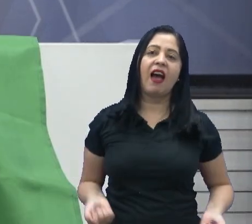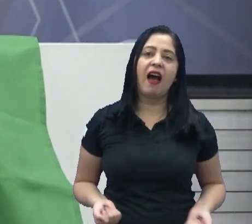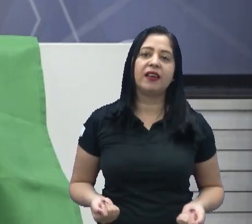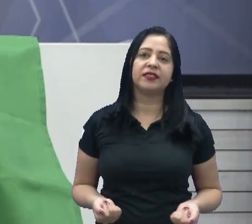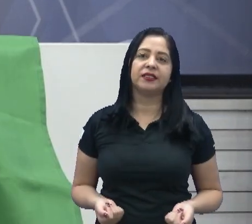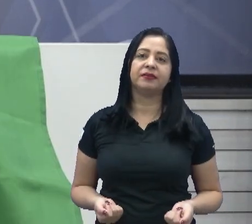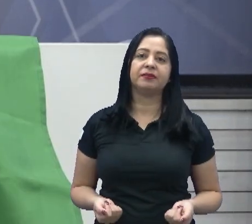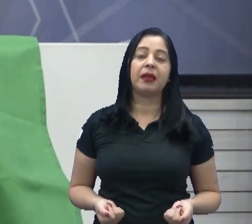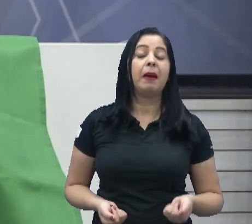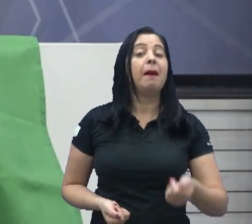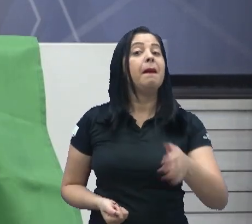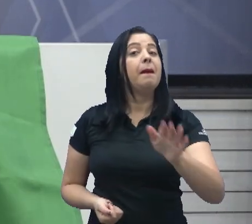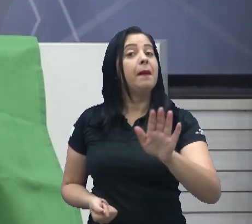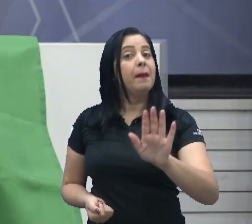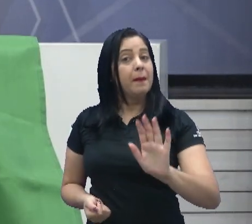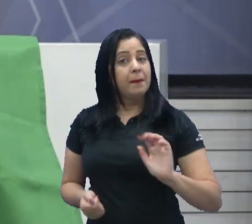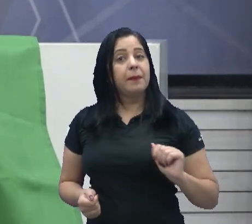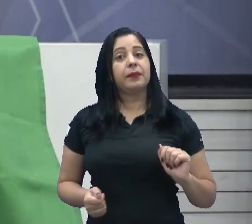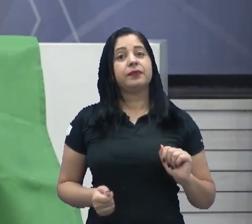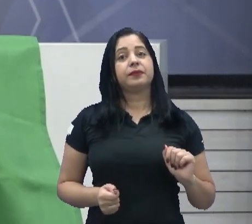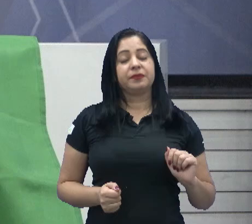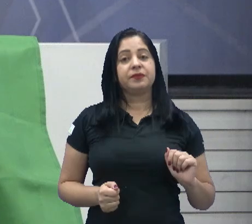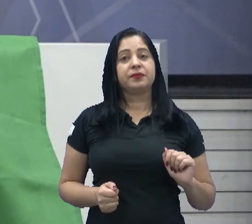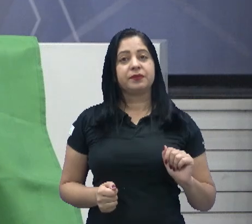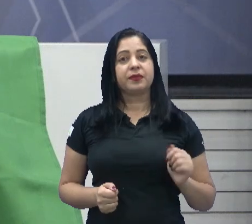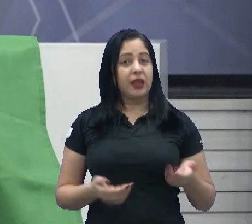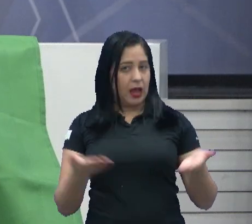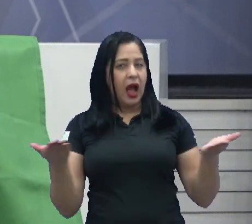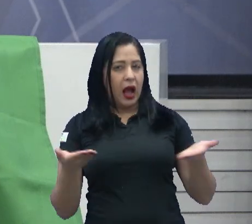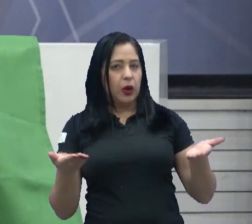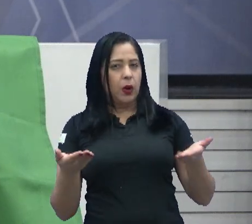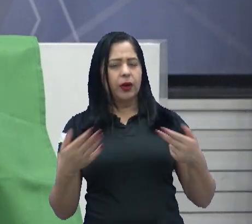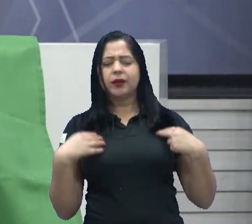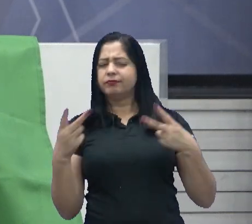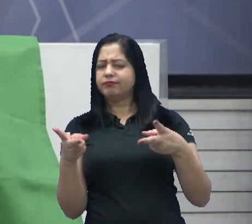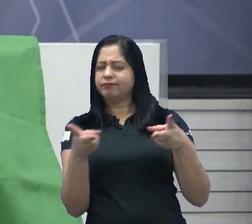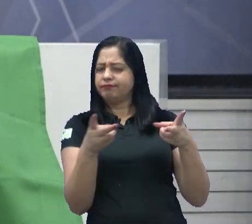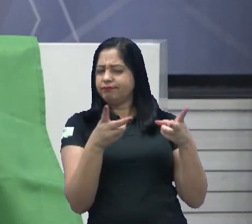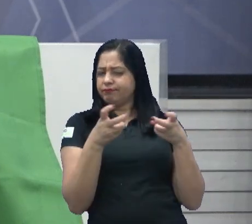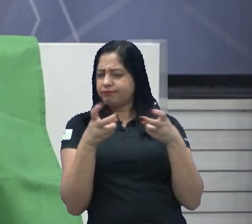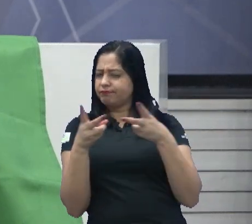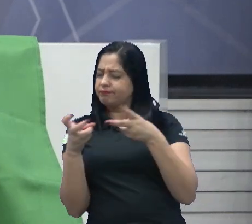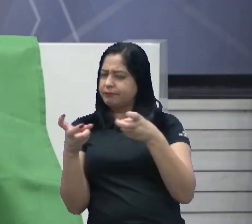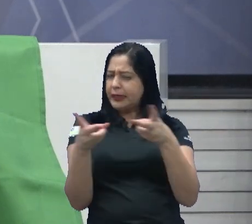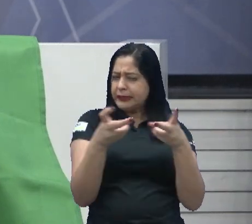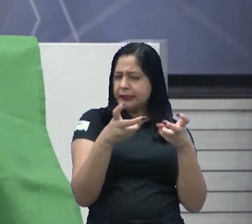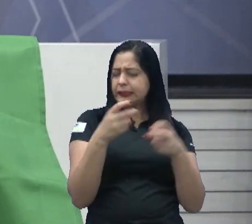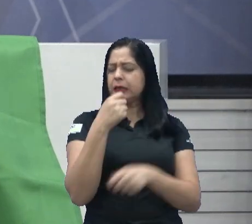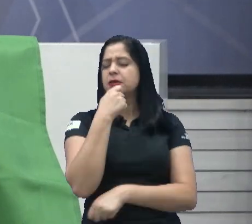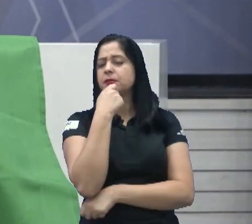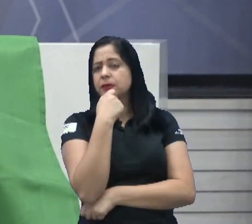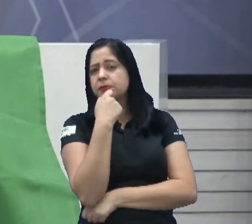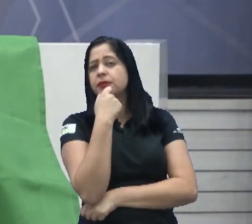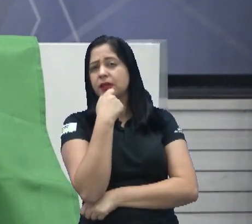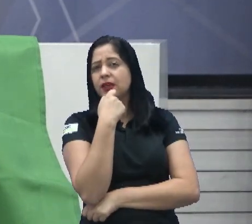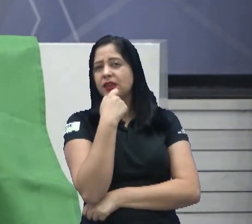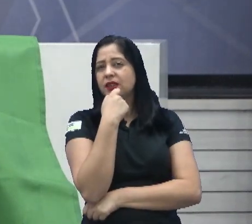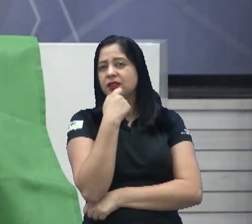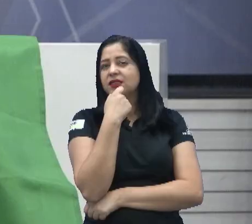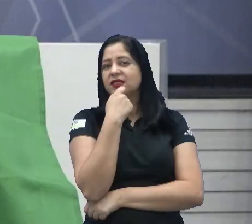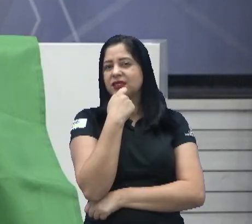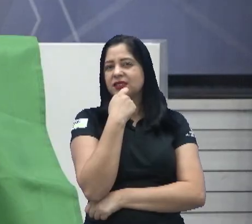domiciliar. E a gente olhando direitinho, se a gente olhar direitinho, esse